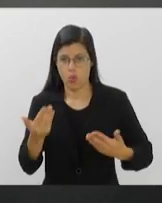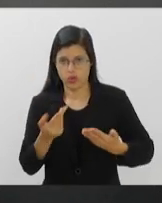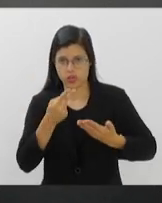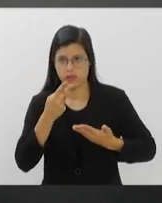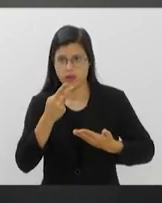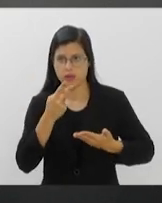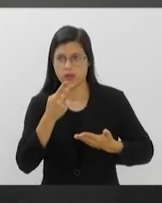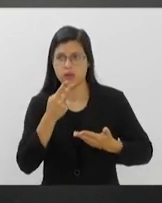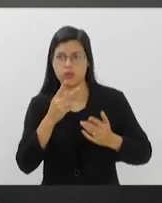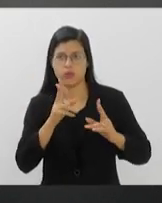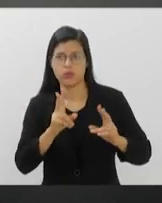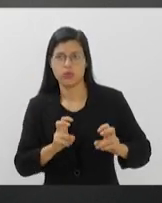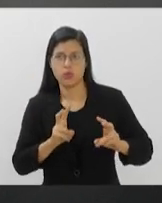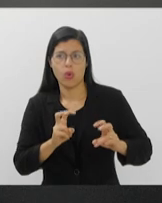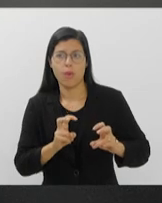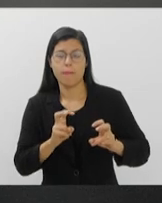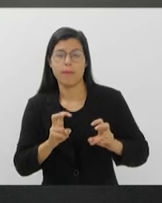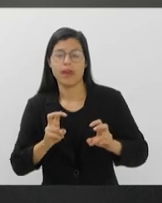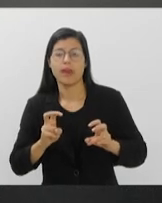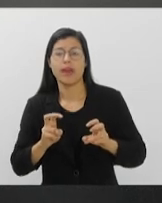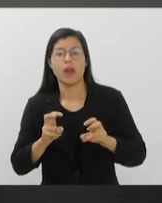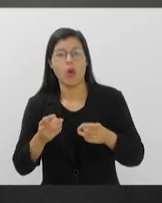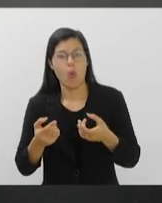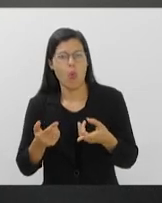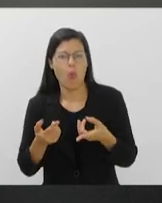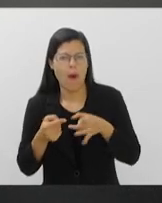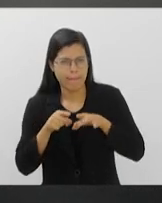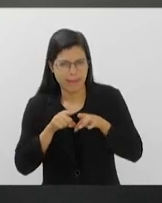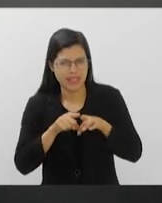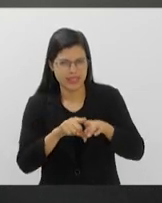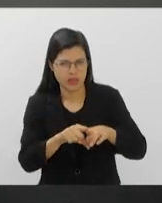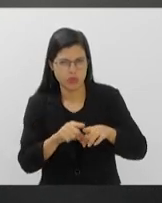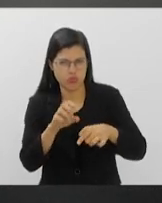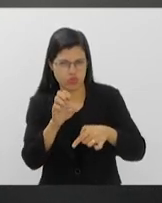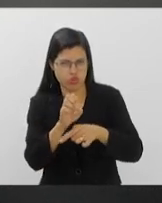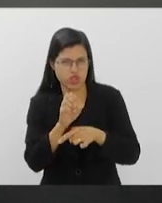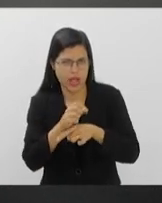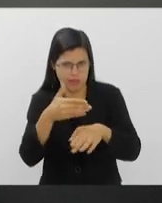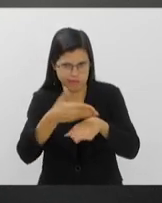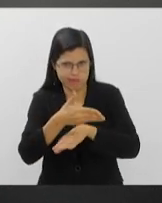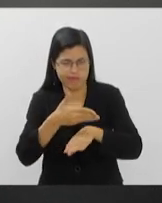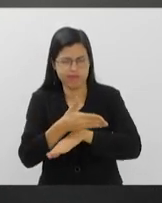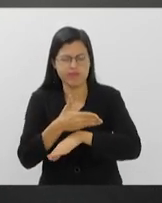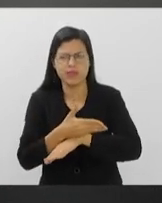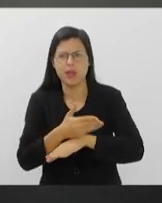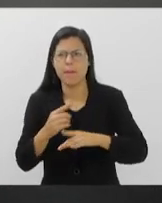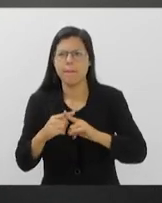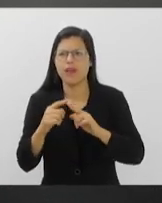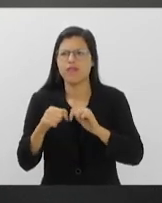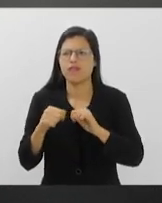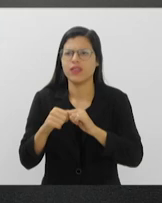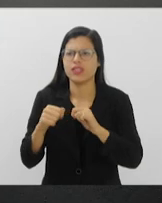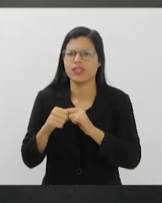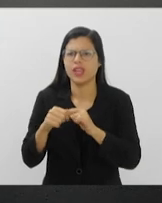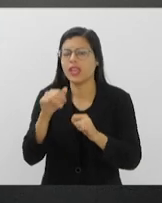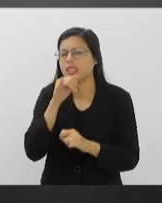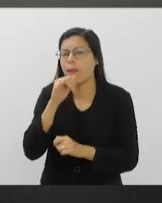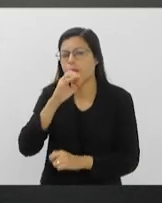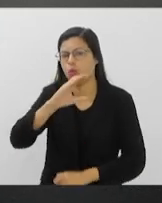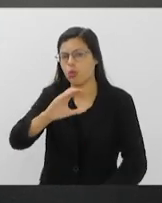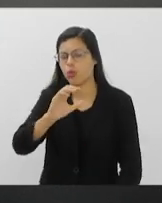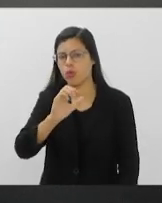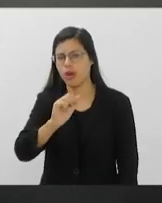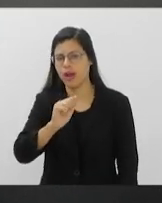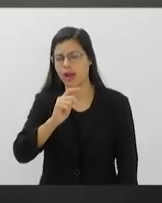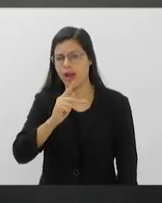delas né ti que é a coparticipação do Estado ué mas o estado Mas quem vai fazer essa esse atendimento lá no Caps por exemplo não é o